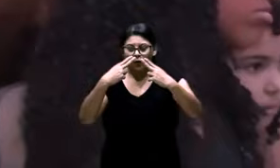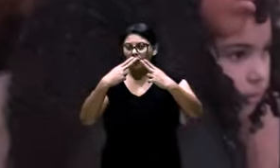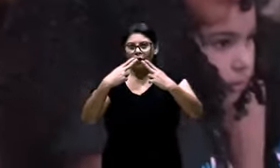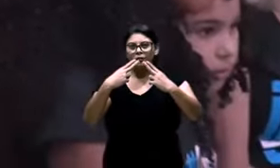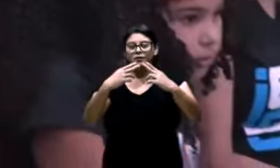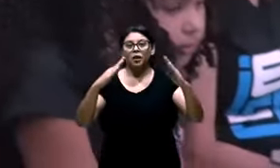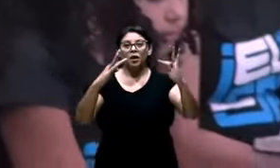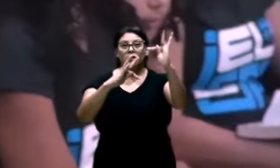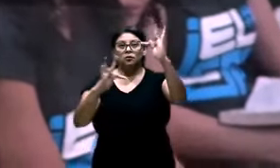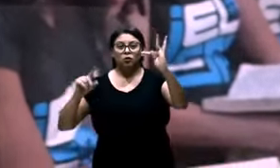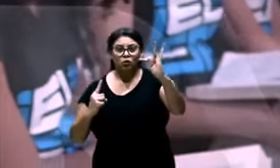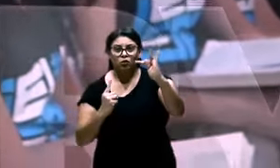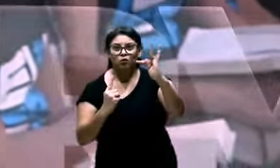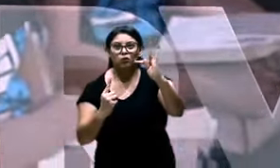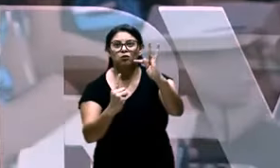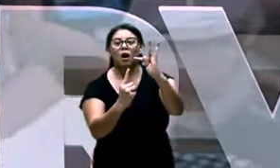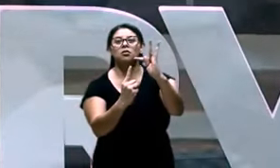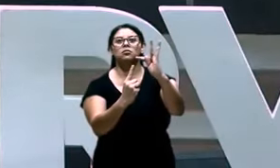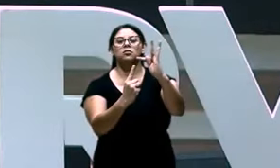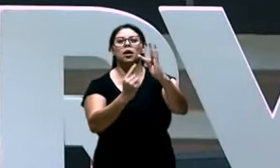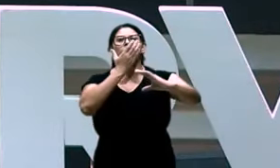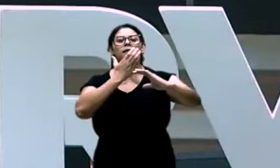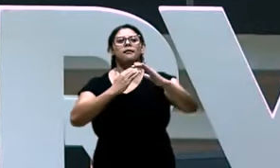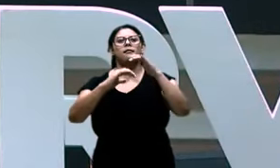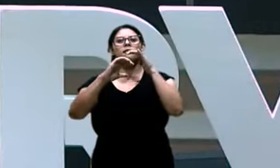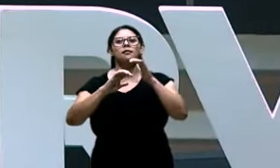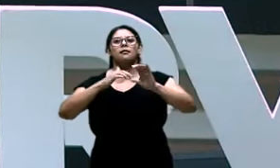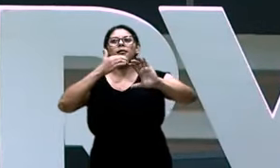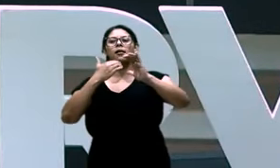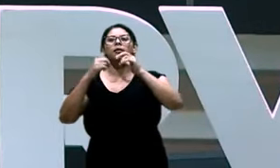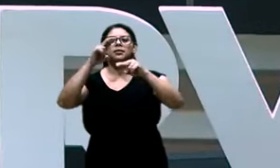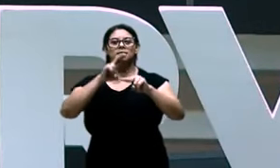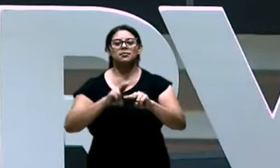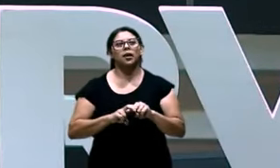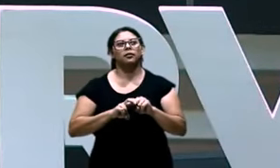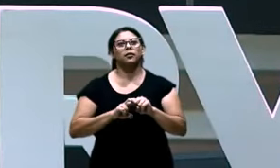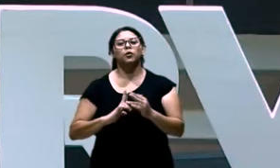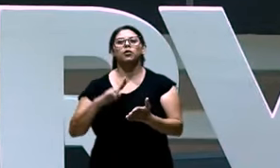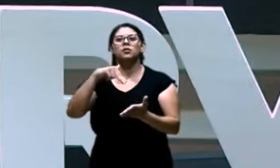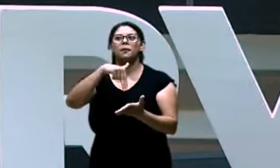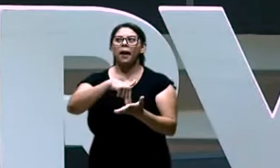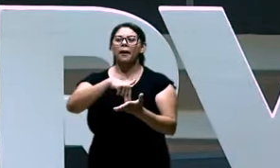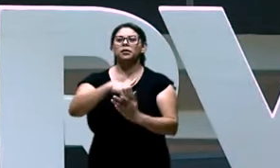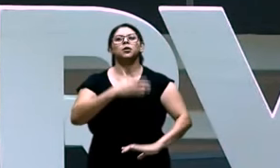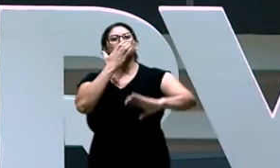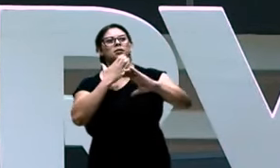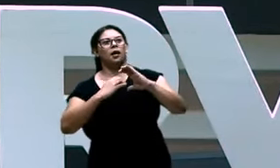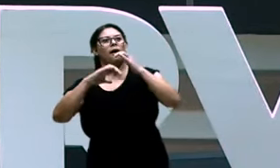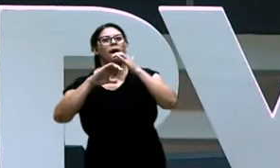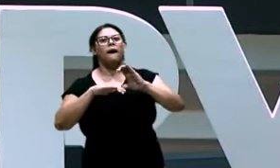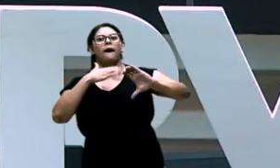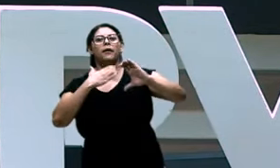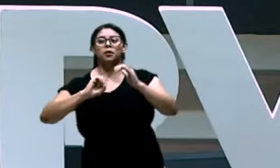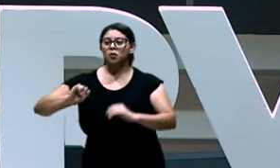para cantar, e depois de cantar a gente senta, vem mais alguém, canta de novo, e depois que canta, a gente senta de novo, depois